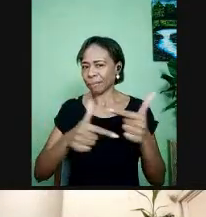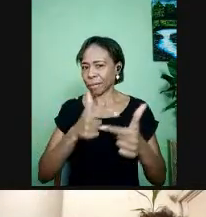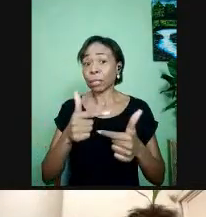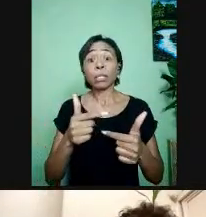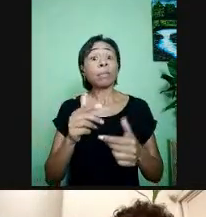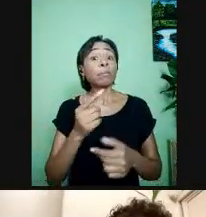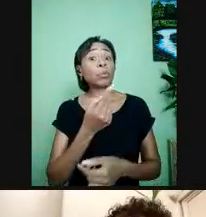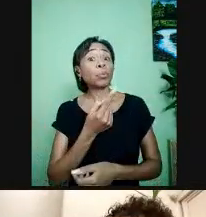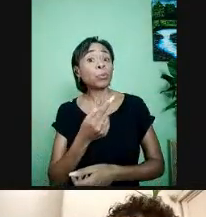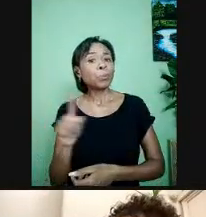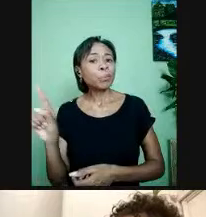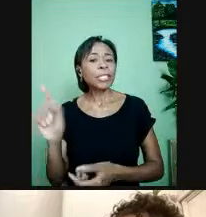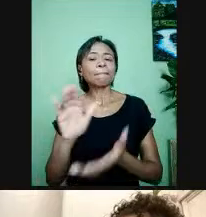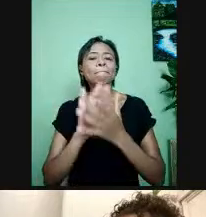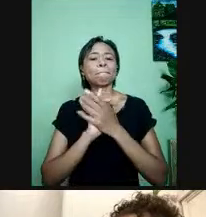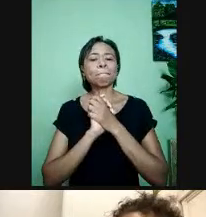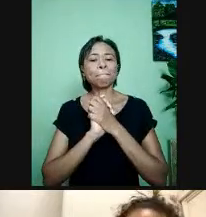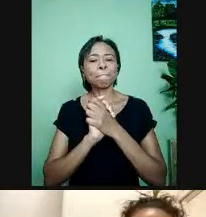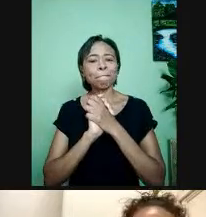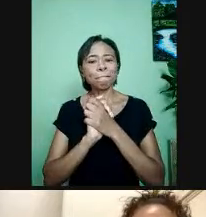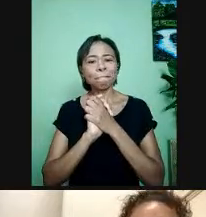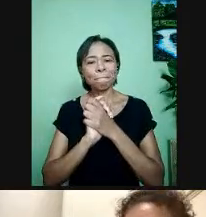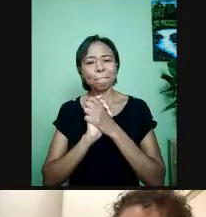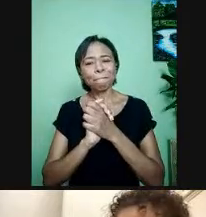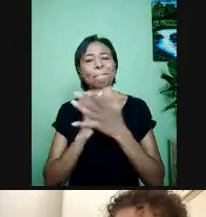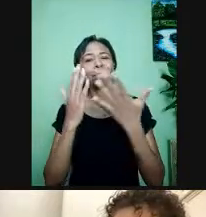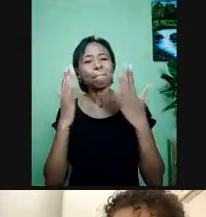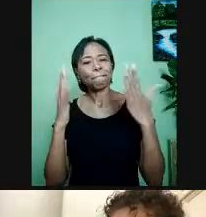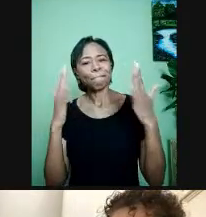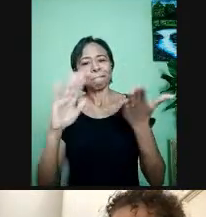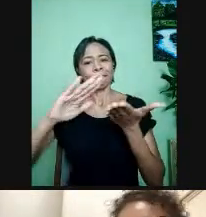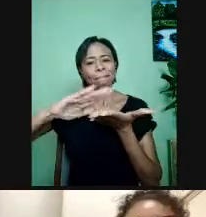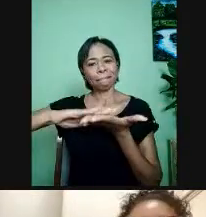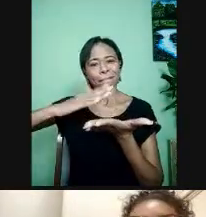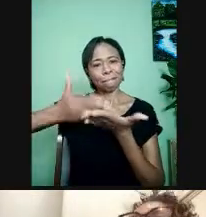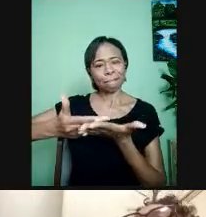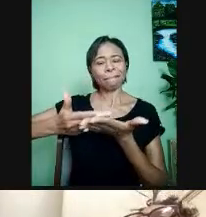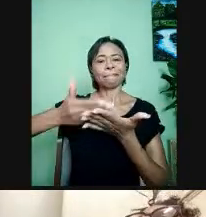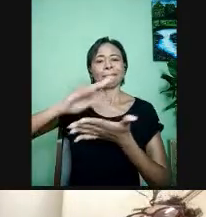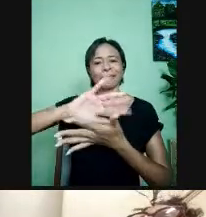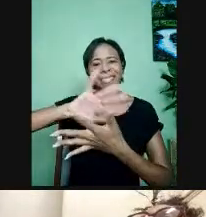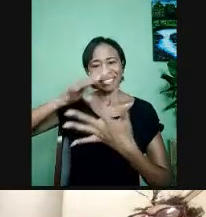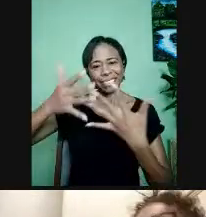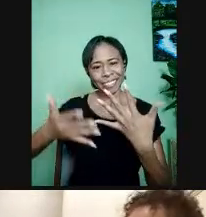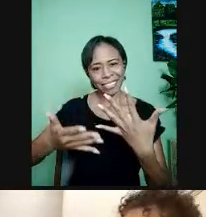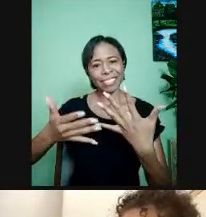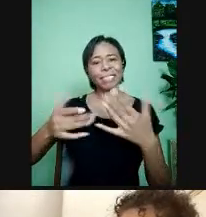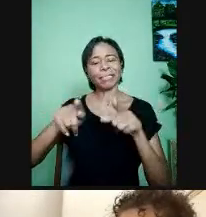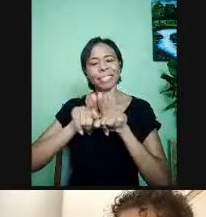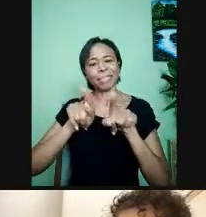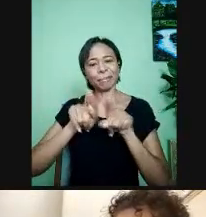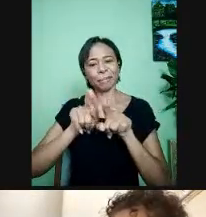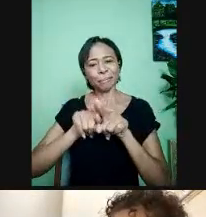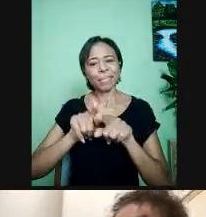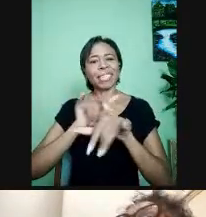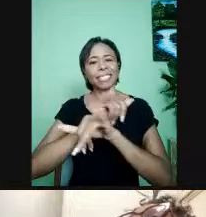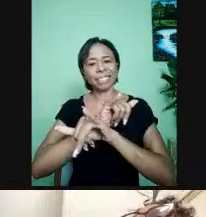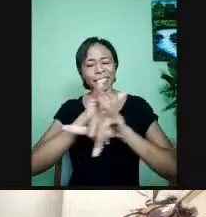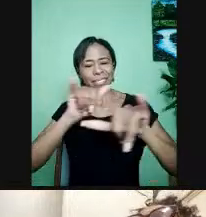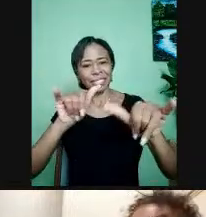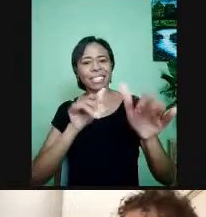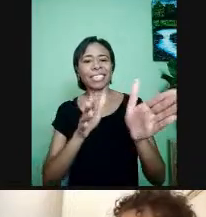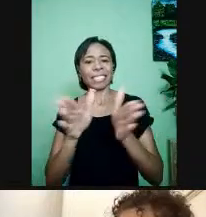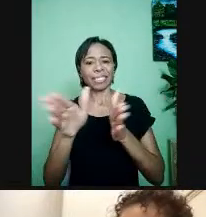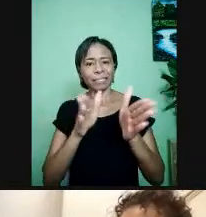aqui também parabenizar aqui pela tradução, né, pelos intérpretes aqui, fazendo toda a tradução simultânea aqui